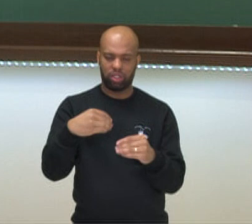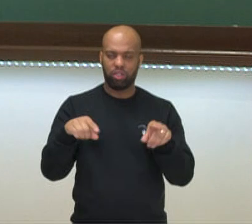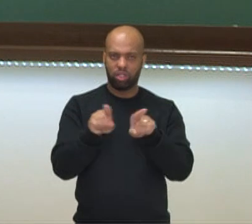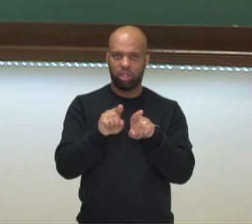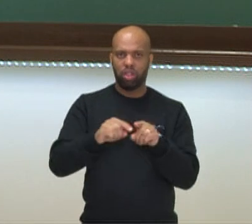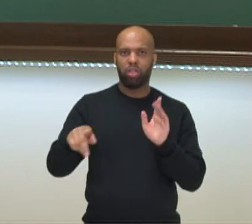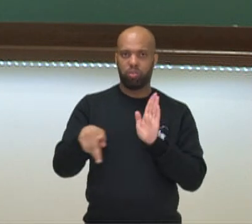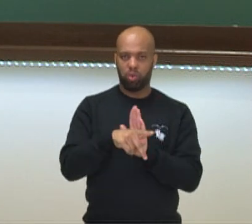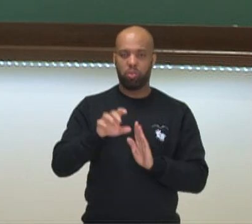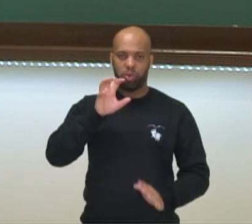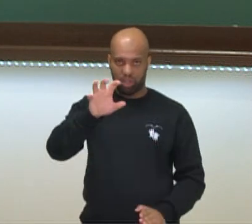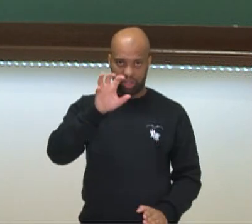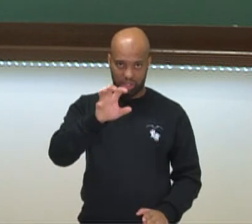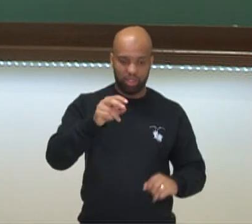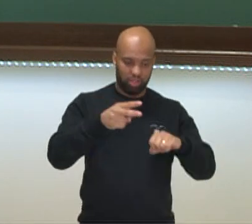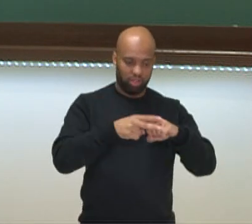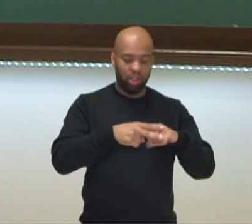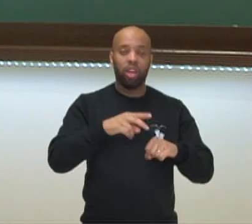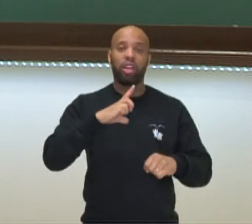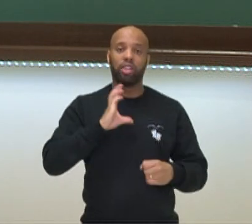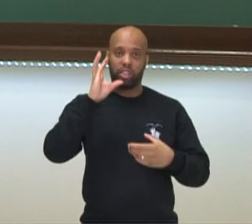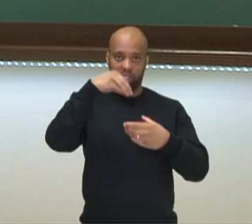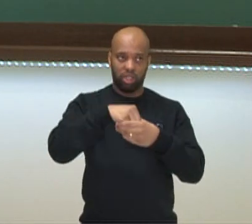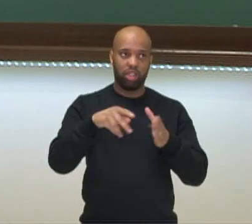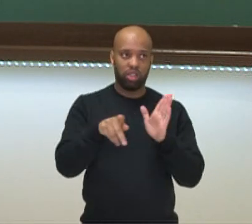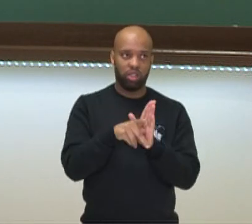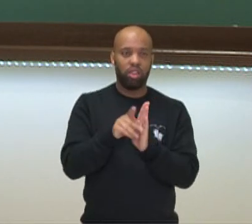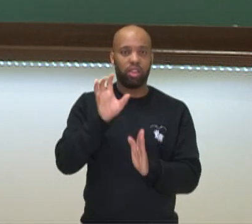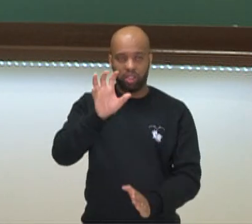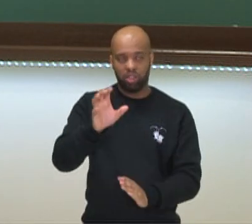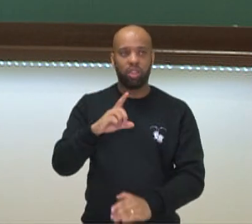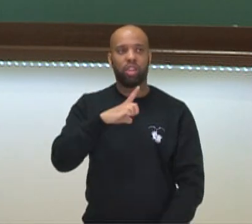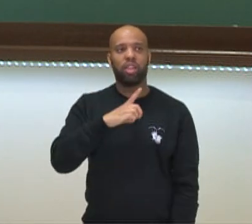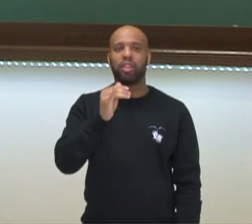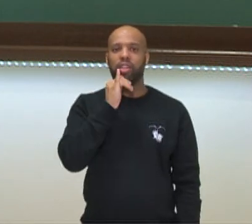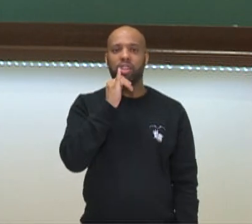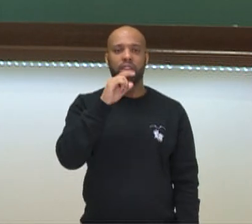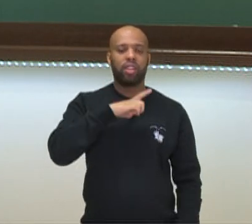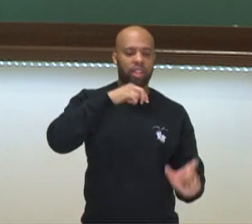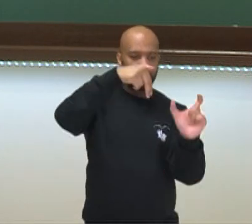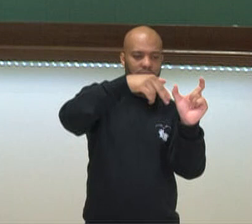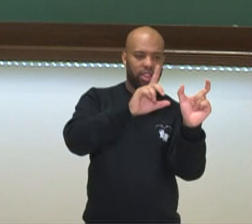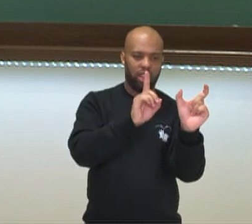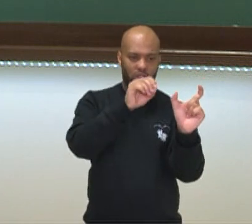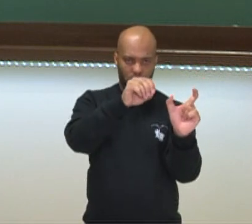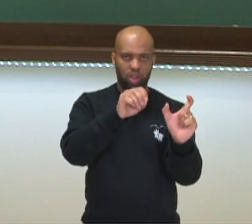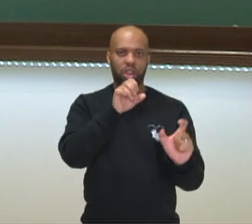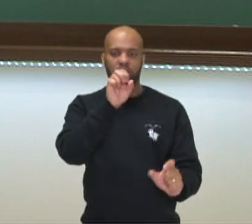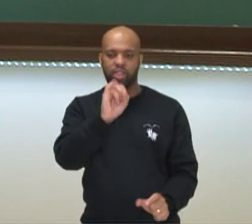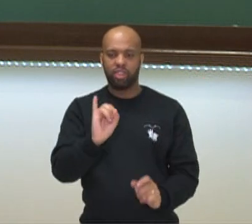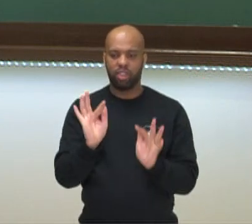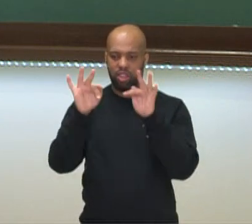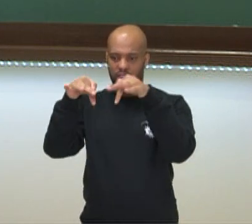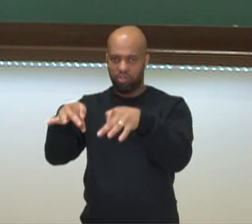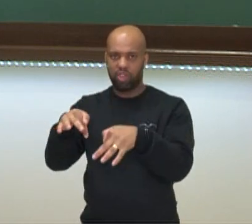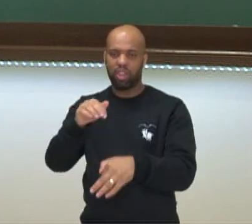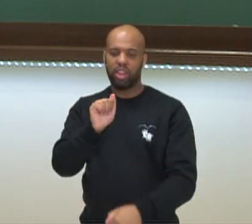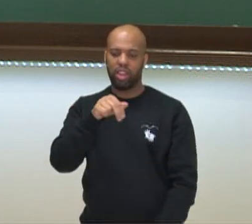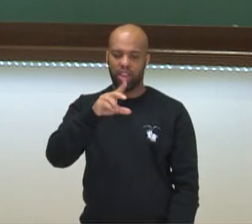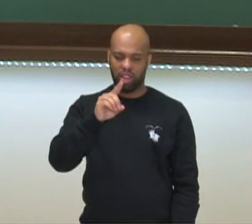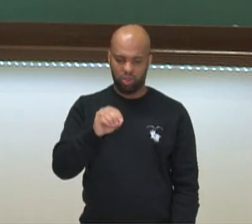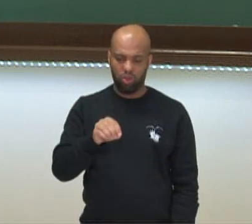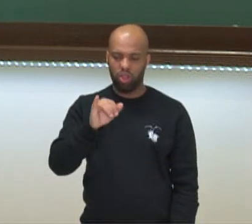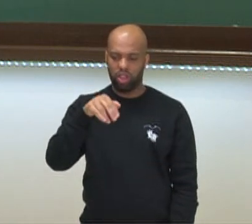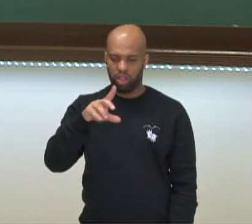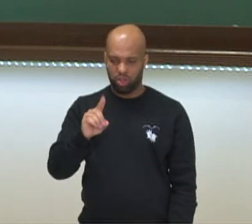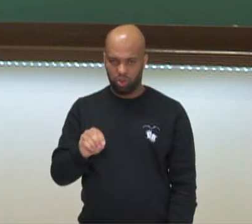verbos, né? Então, dentre as flexões, nós temos o gerúndio, que é quando o verbo termina em ando, endo